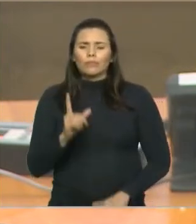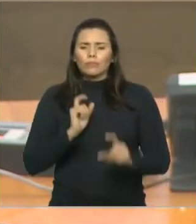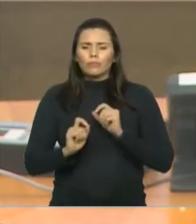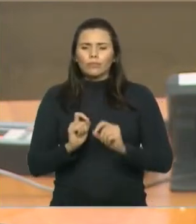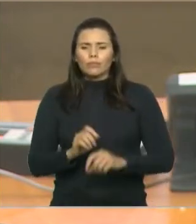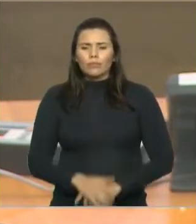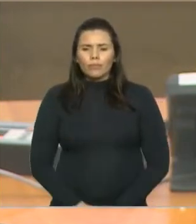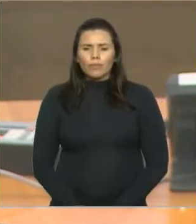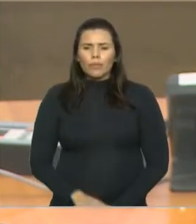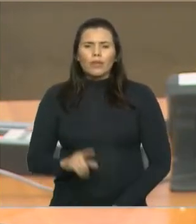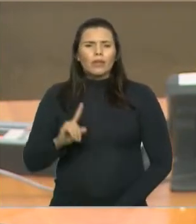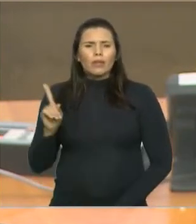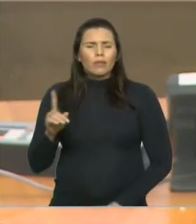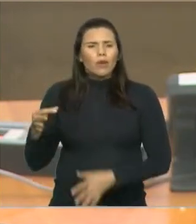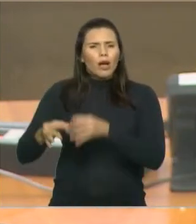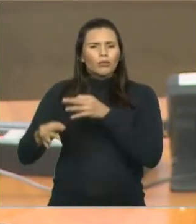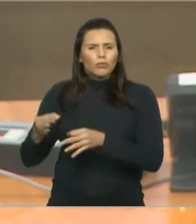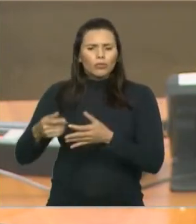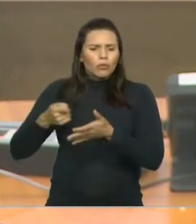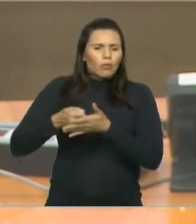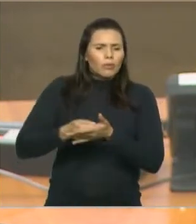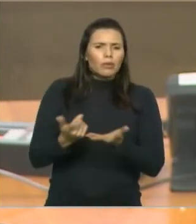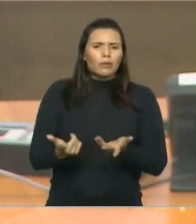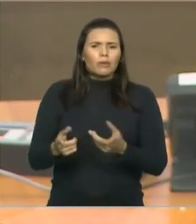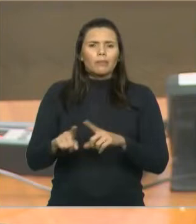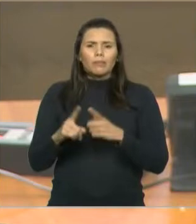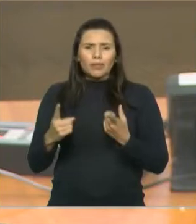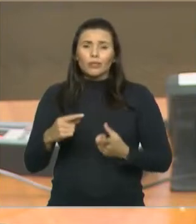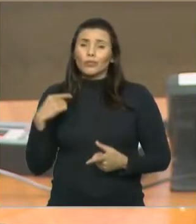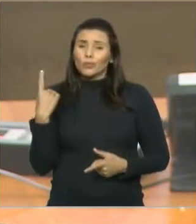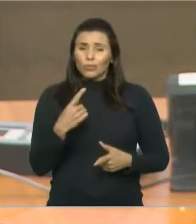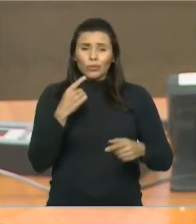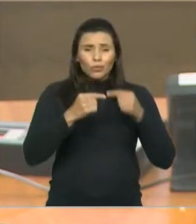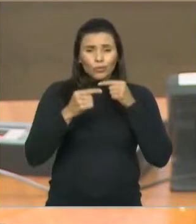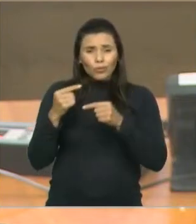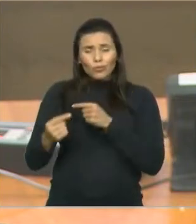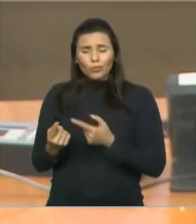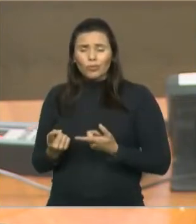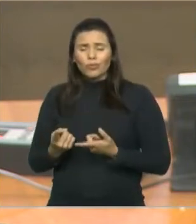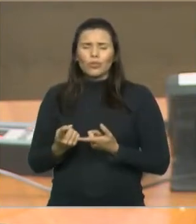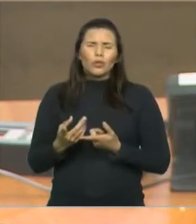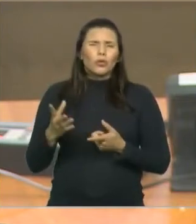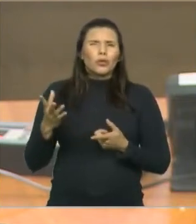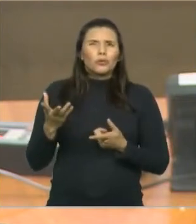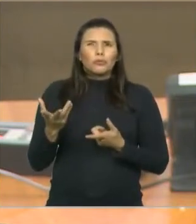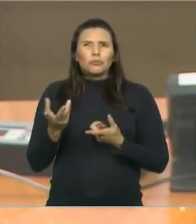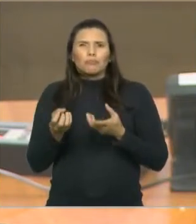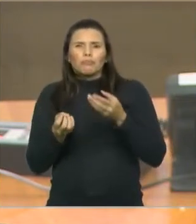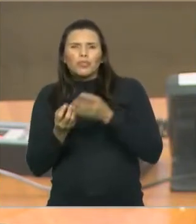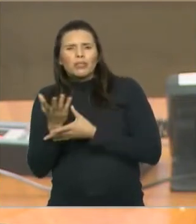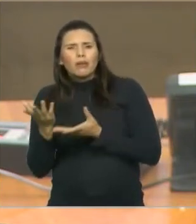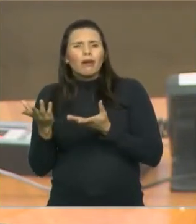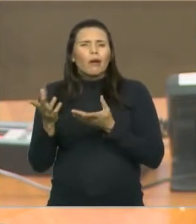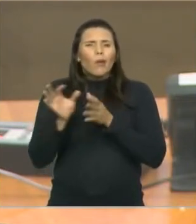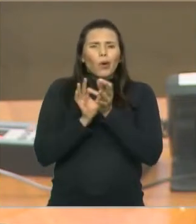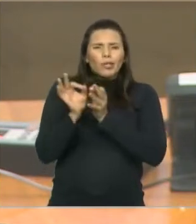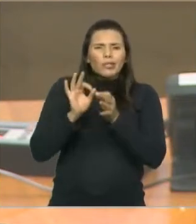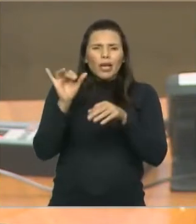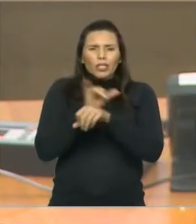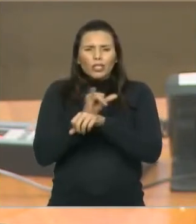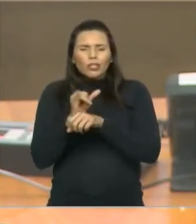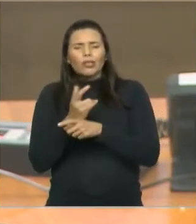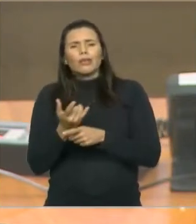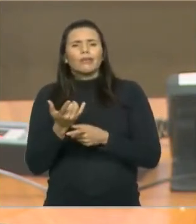Judiciário, mas venha da discussão da classe política, dessa construção entre municípios,